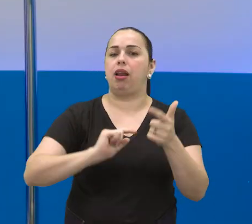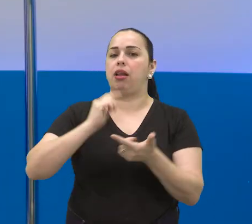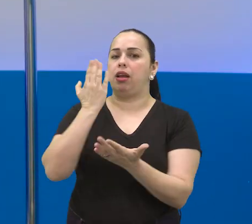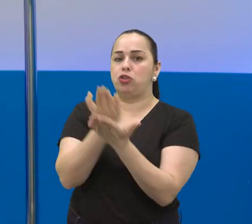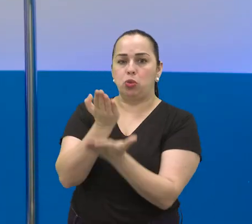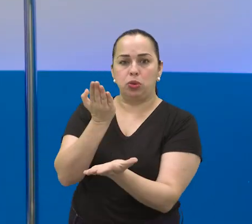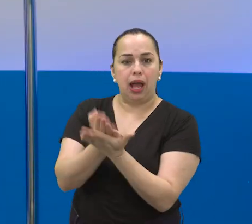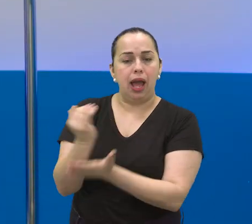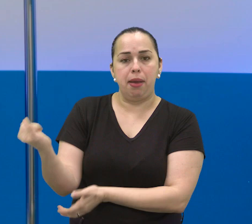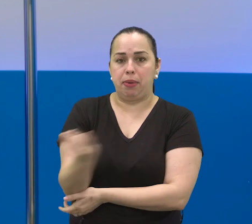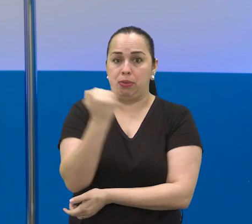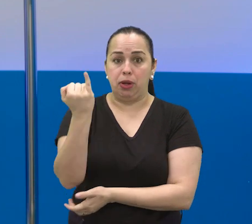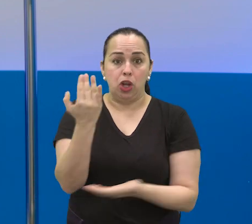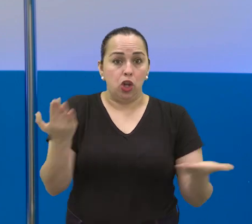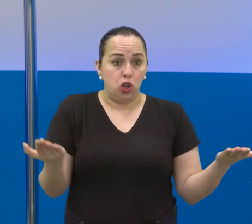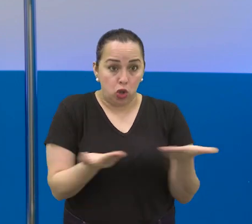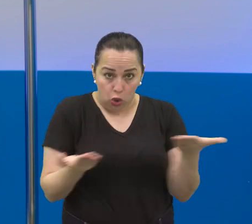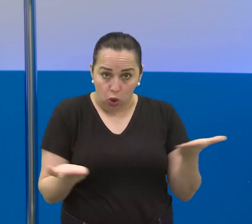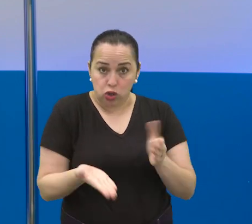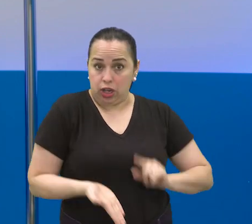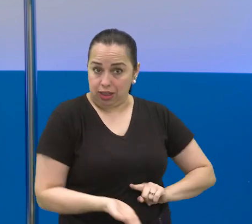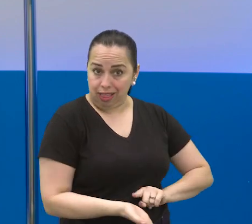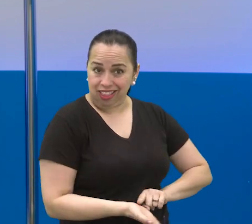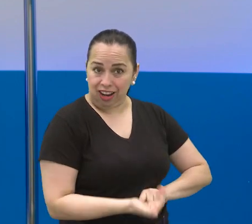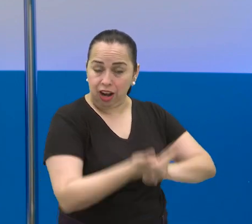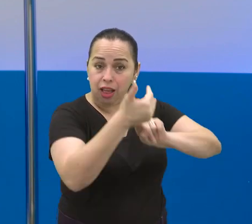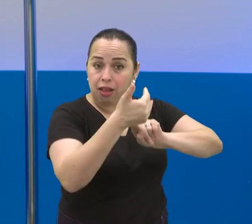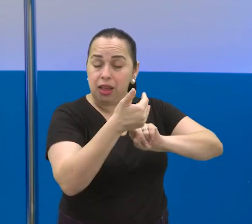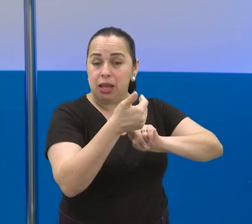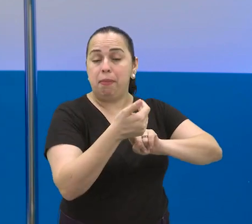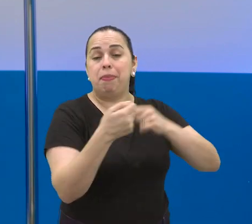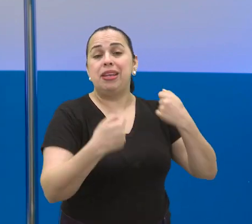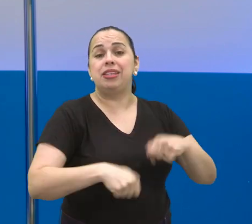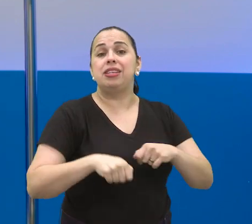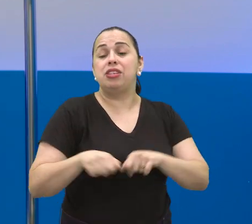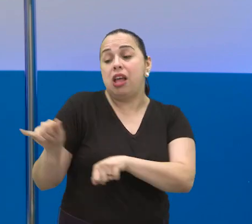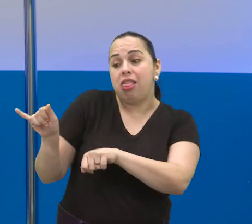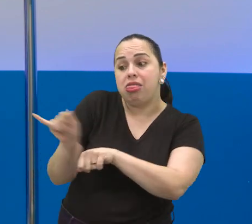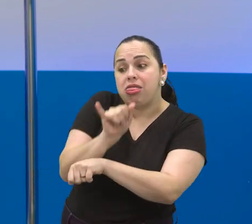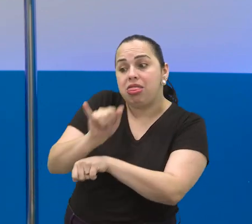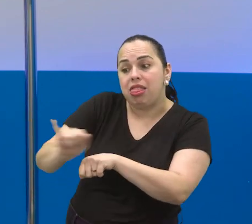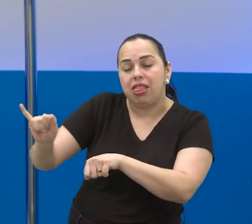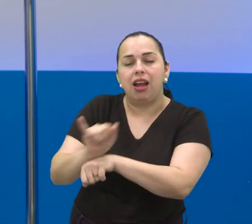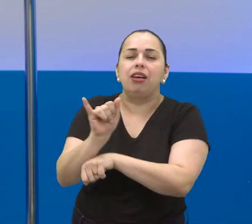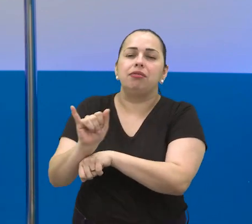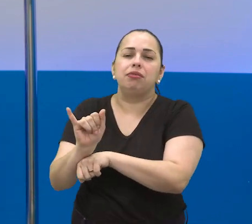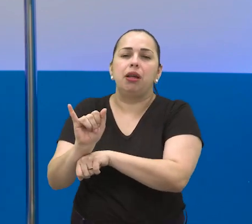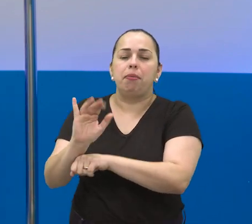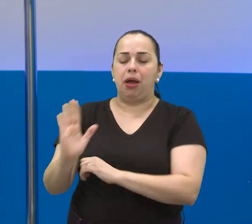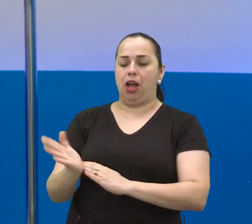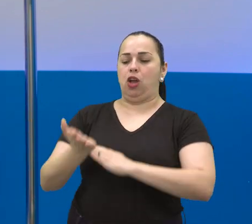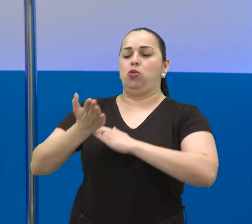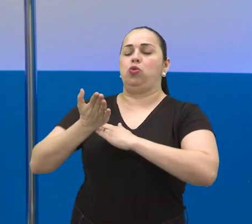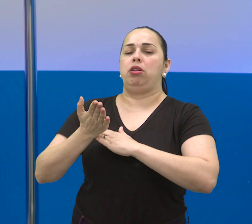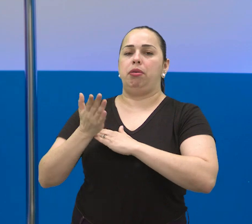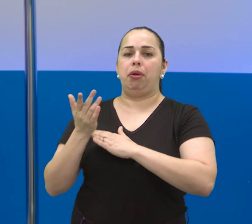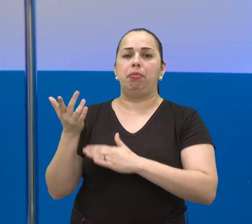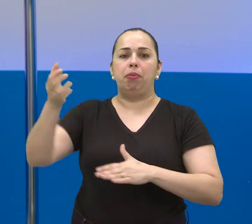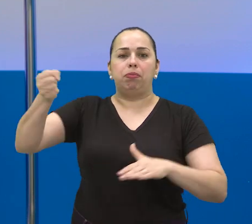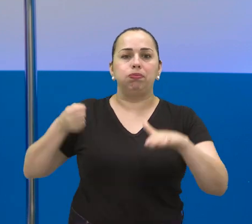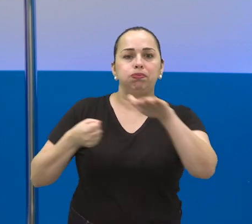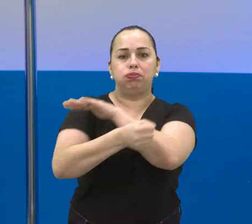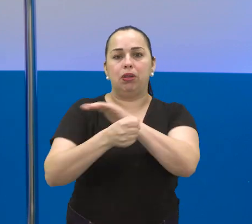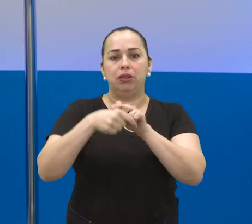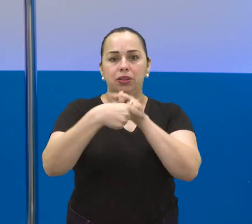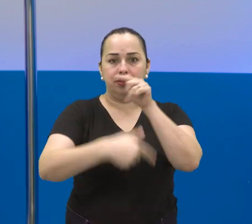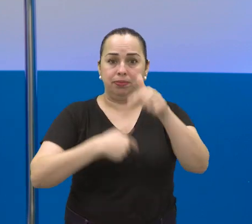foi indispensável e hoje, com as novas tecnologias, é preciso também conhecer as ferramentas para aumentar as chances,